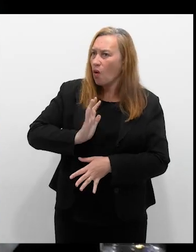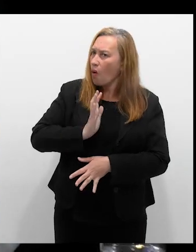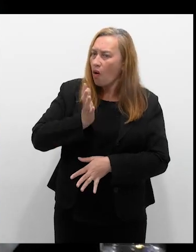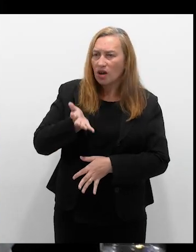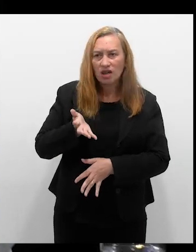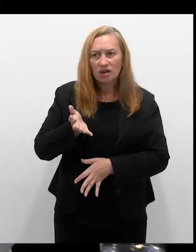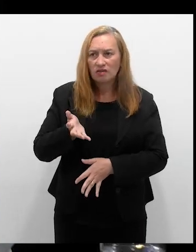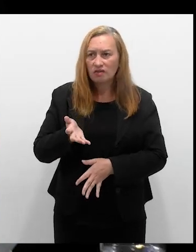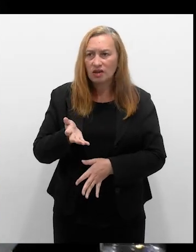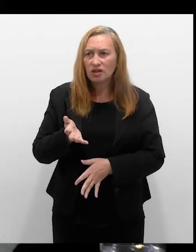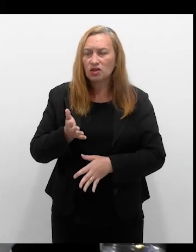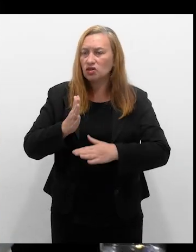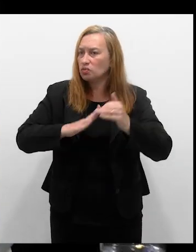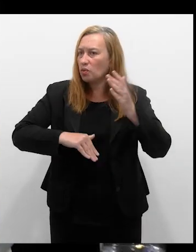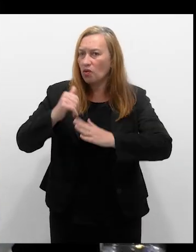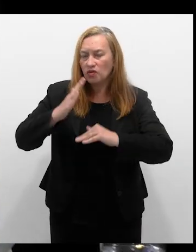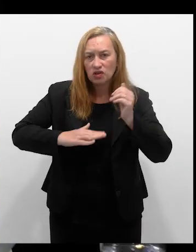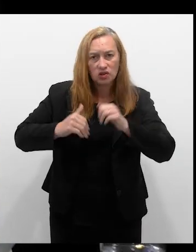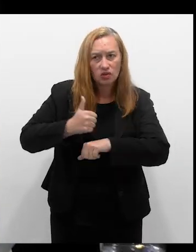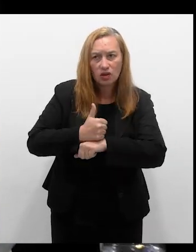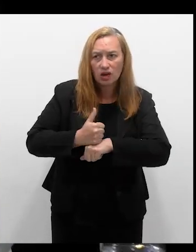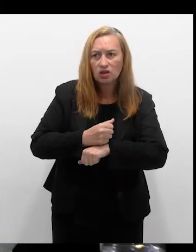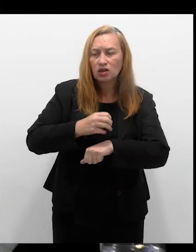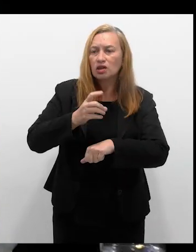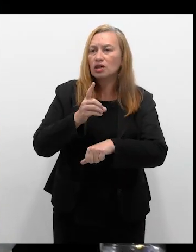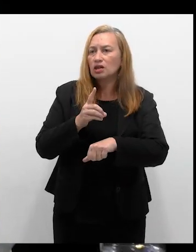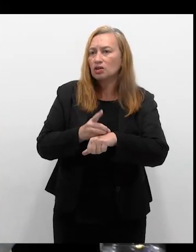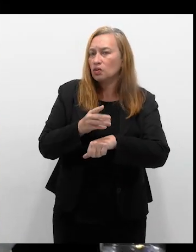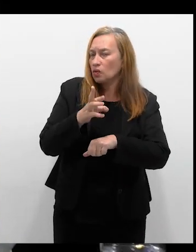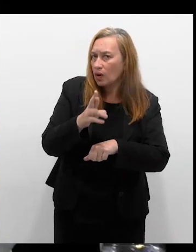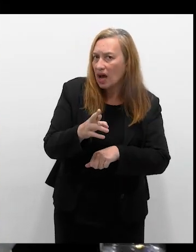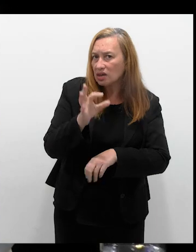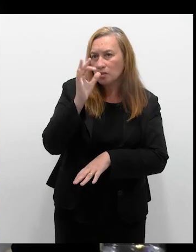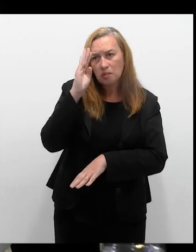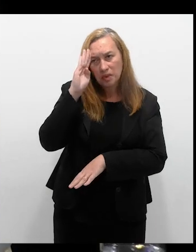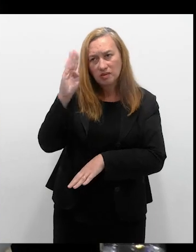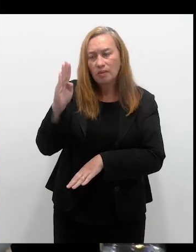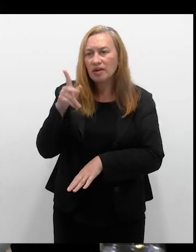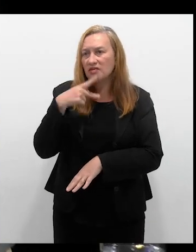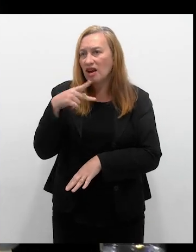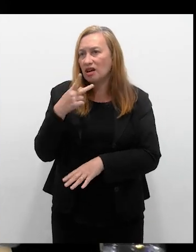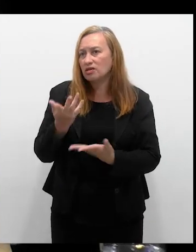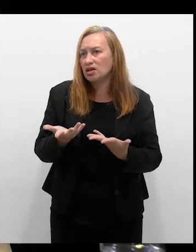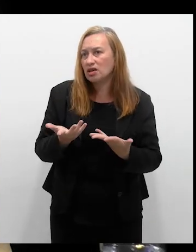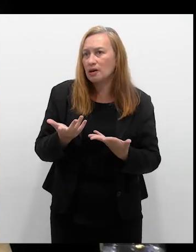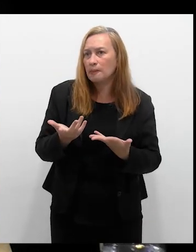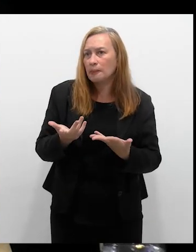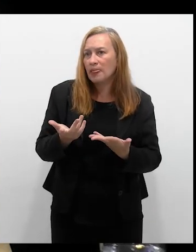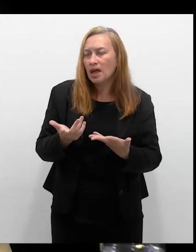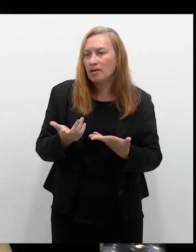a graduação, na especialização, no doutorado mais especificamente, né, dizendo que